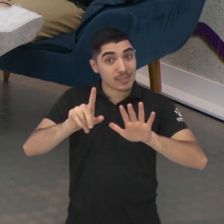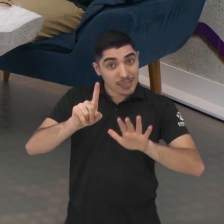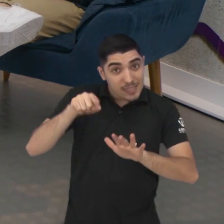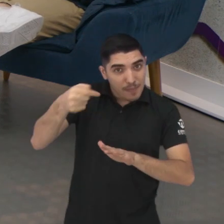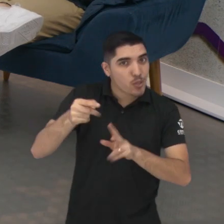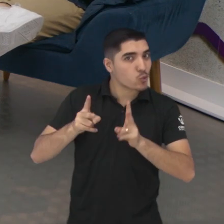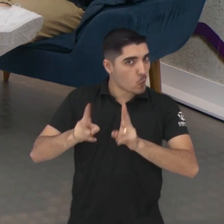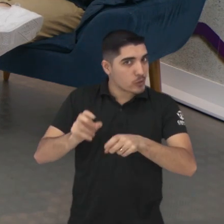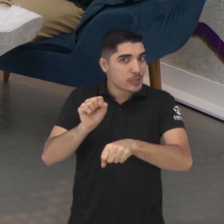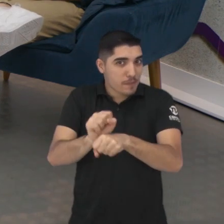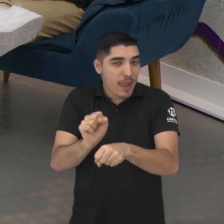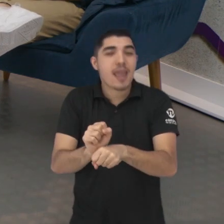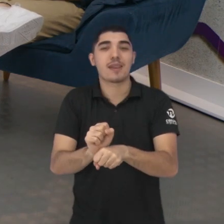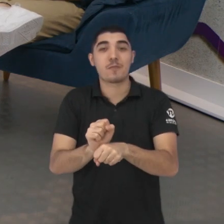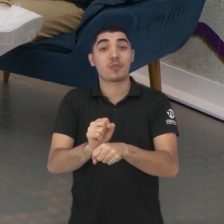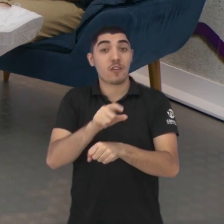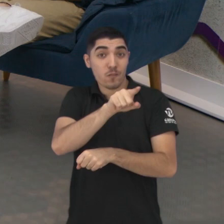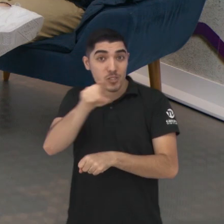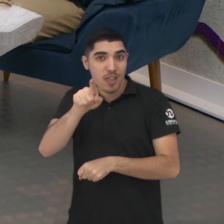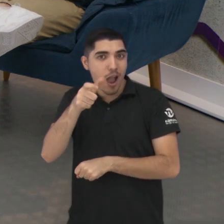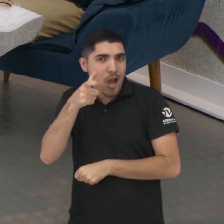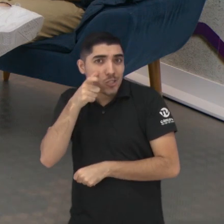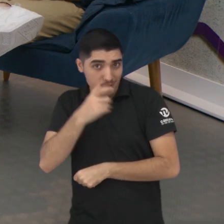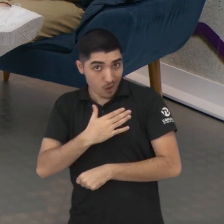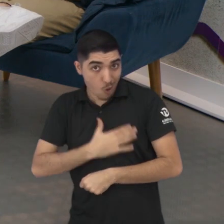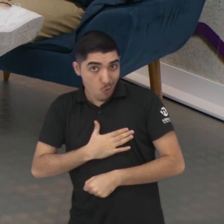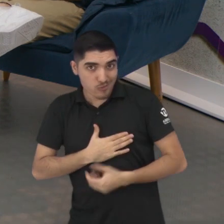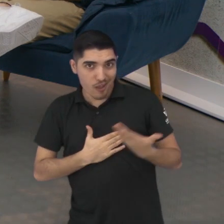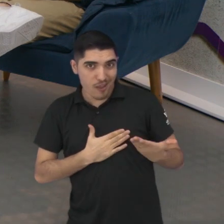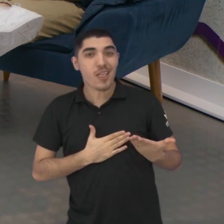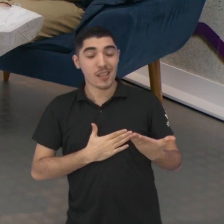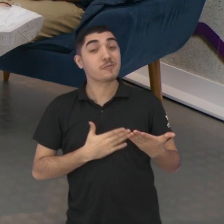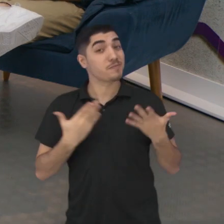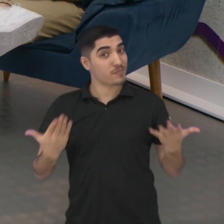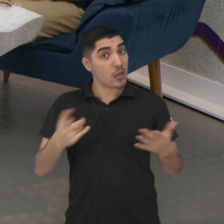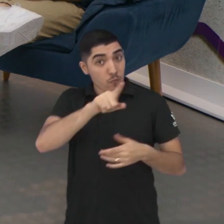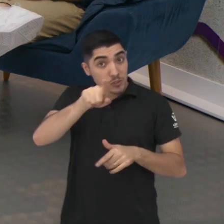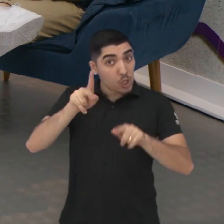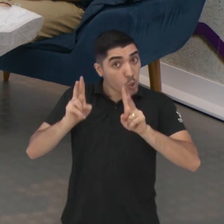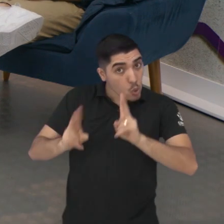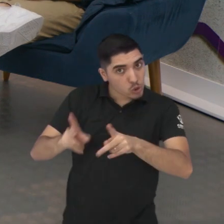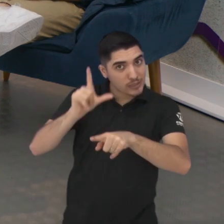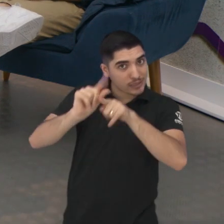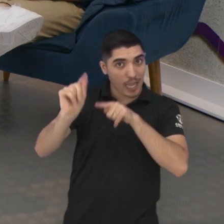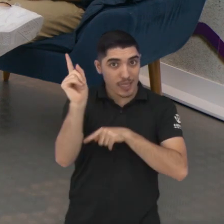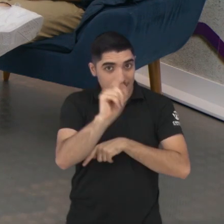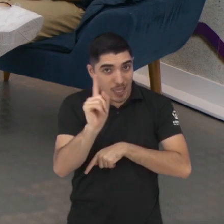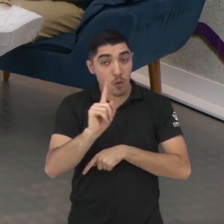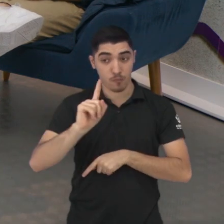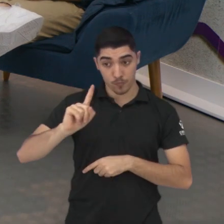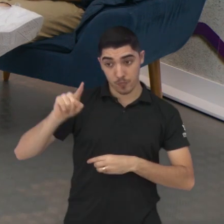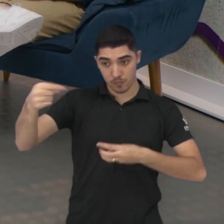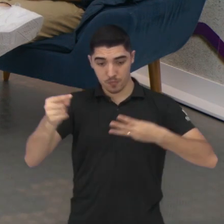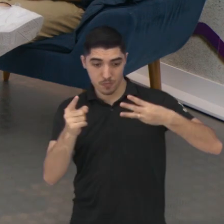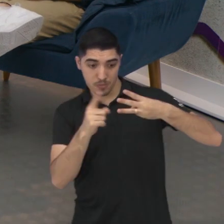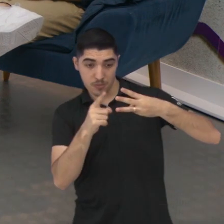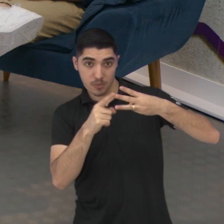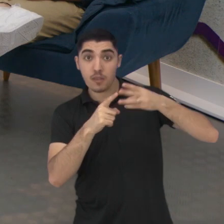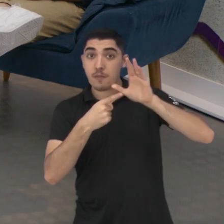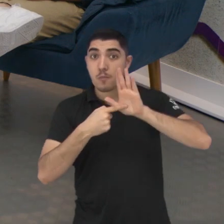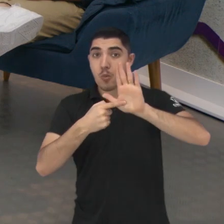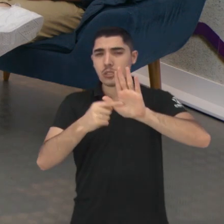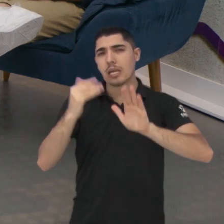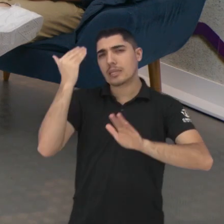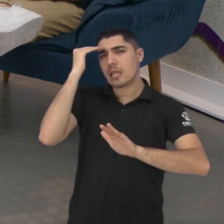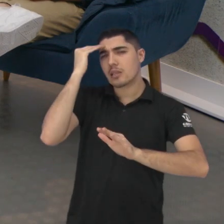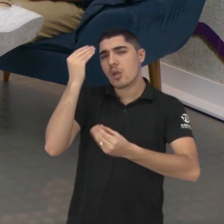gente continua a nossa conversa. E você que está assistindo, está gostando da conversa? Então continua conosco no próximo bloco.